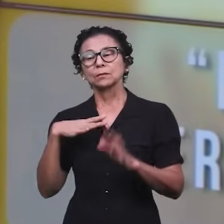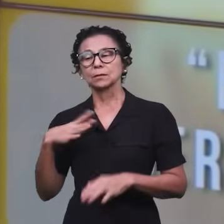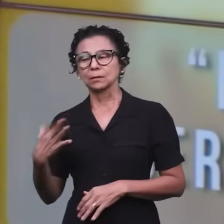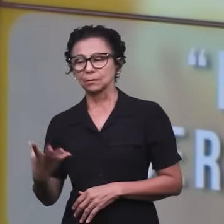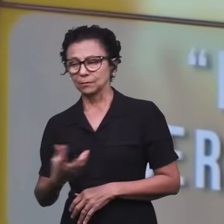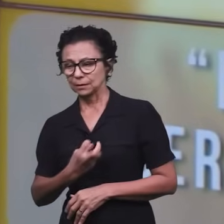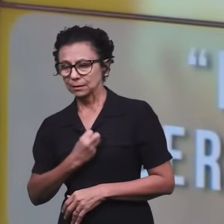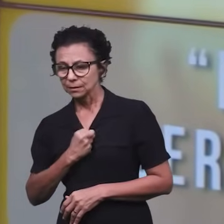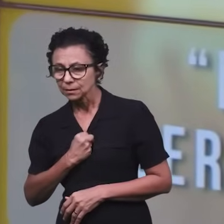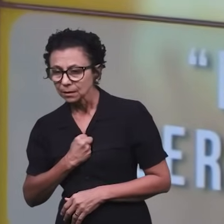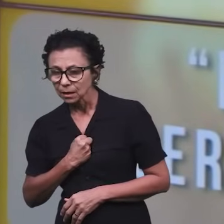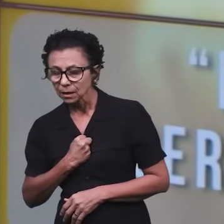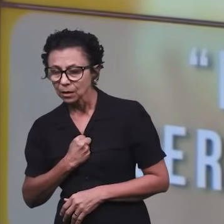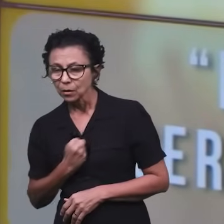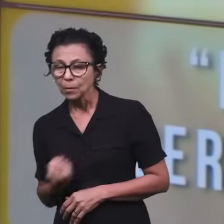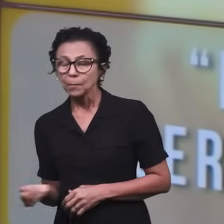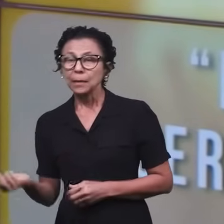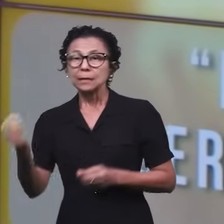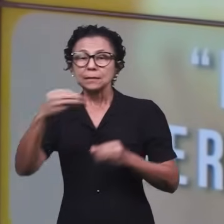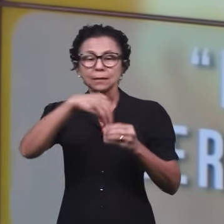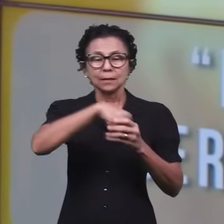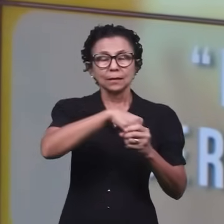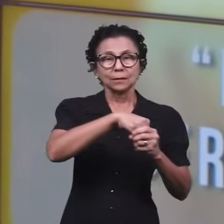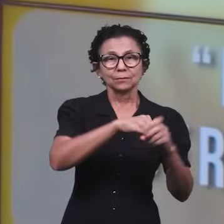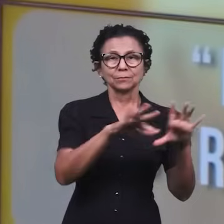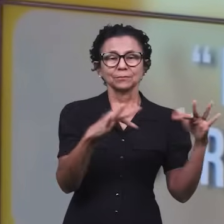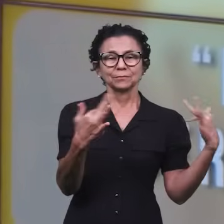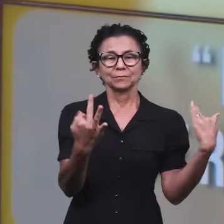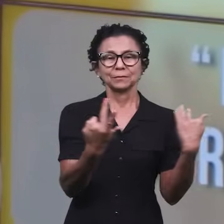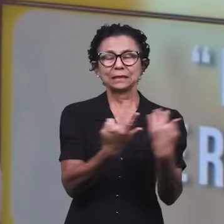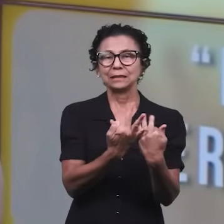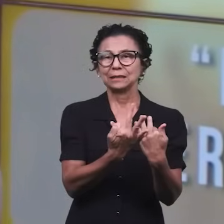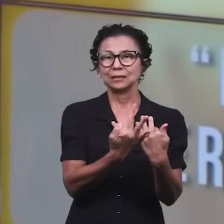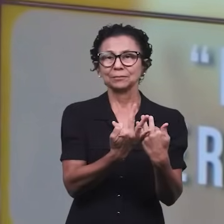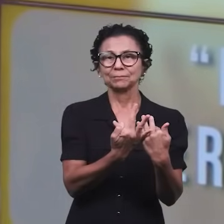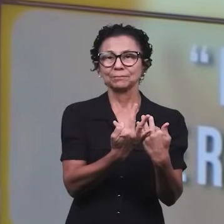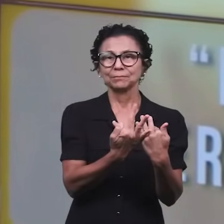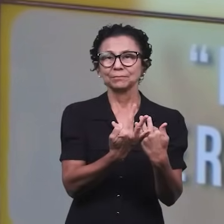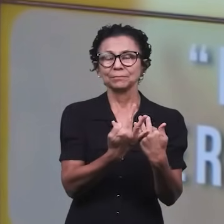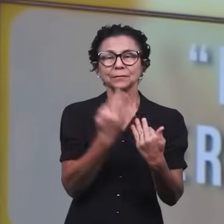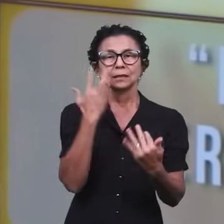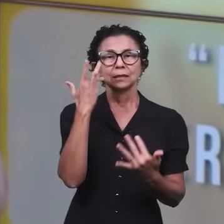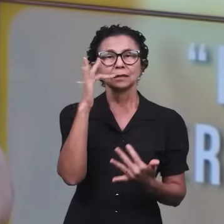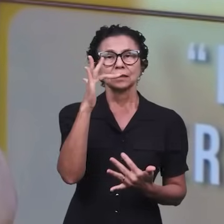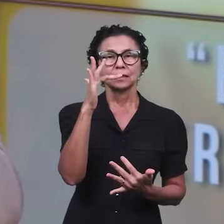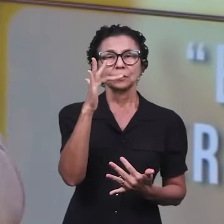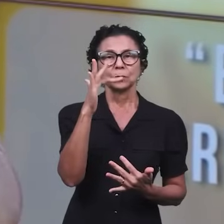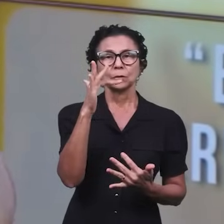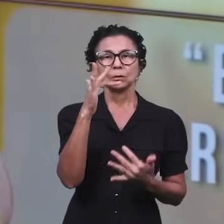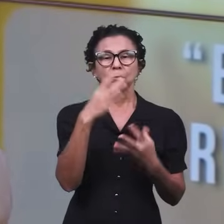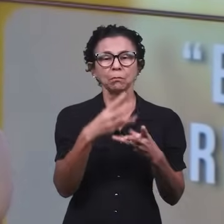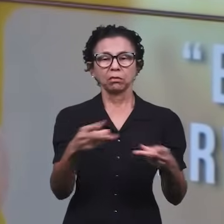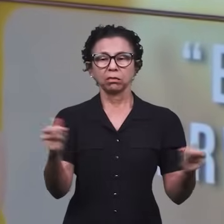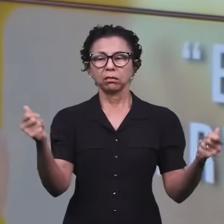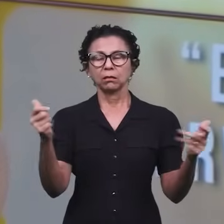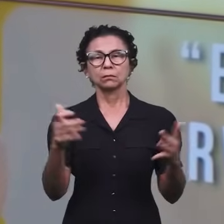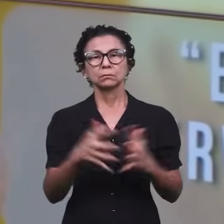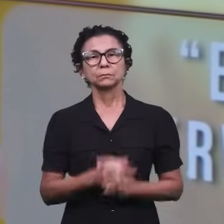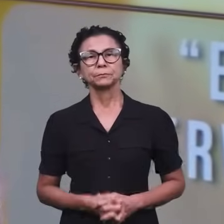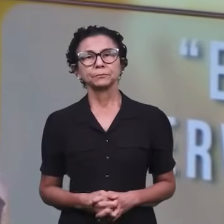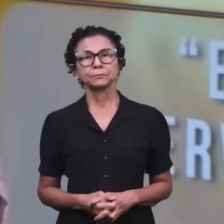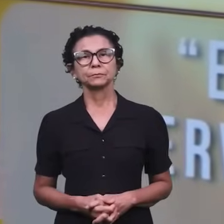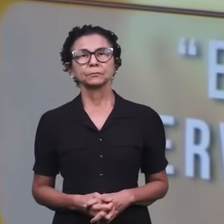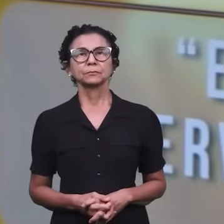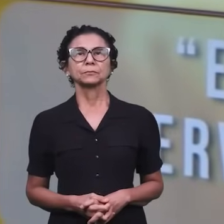essa mensagem não é valorizada, porque não há o temor. Então é um lar devastado, é um lar que